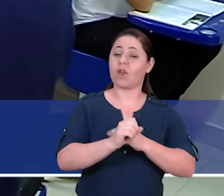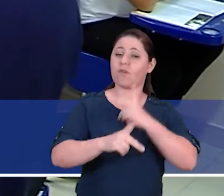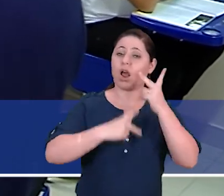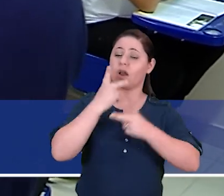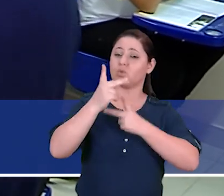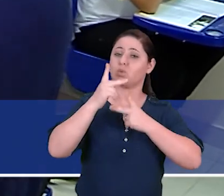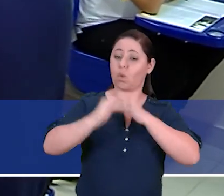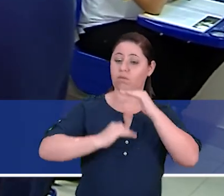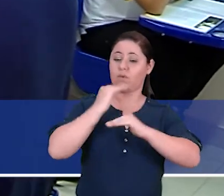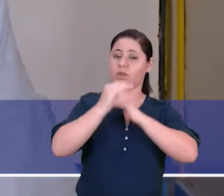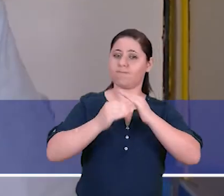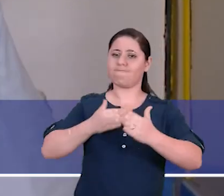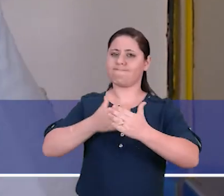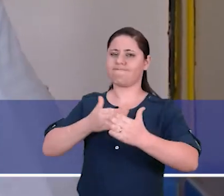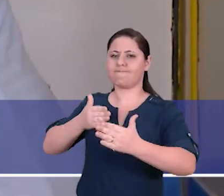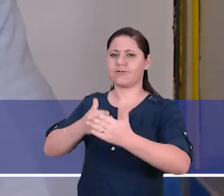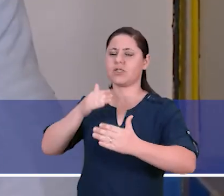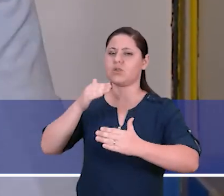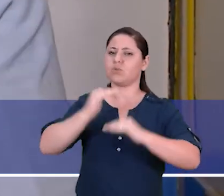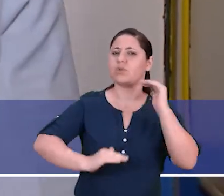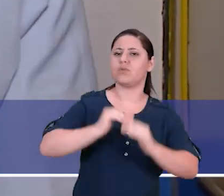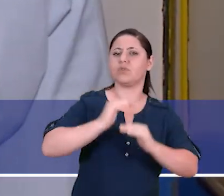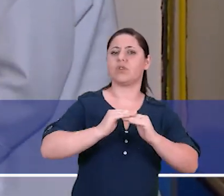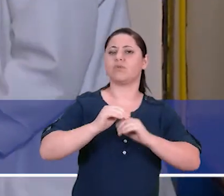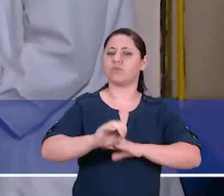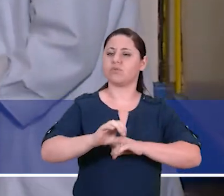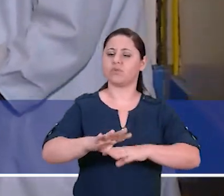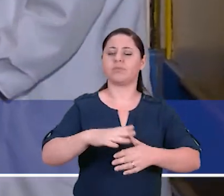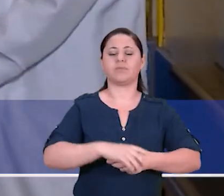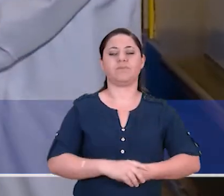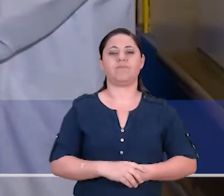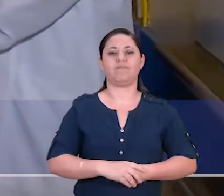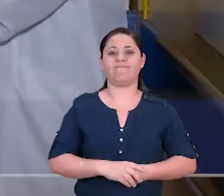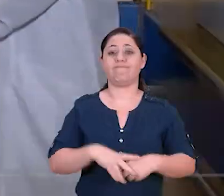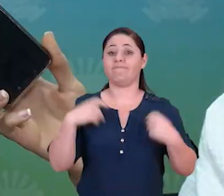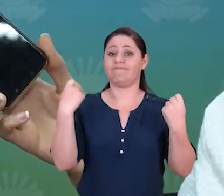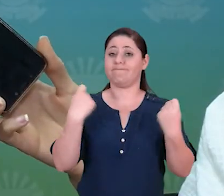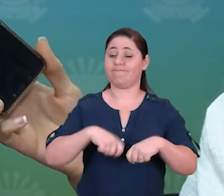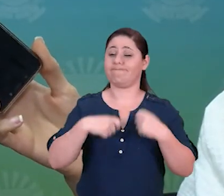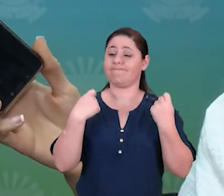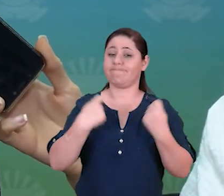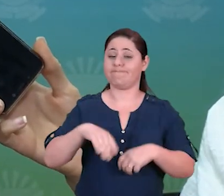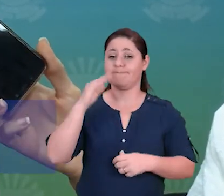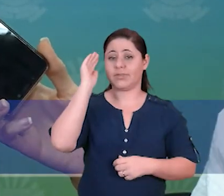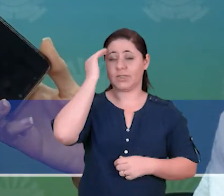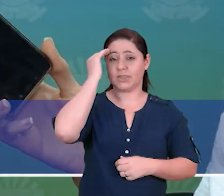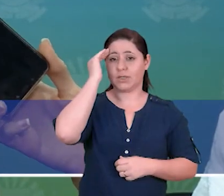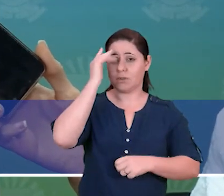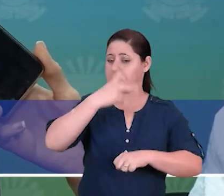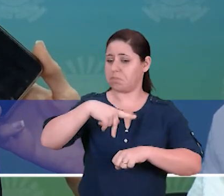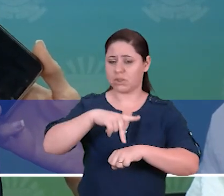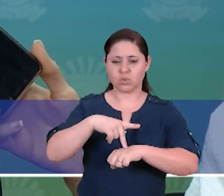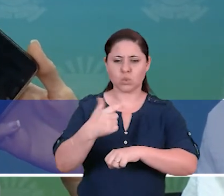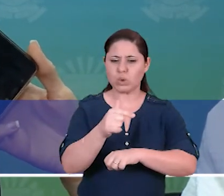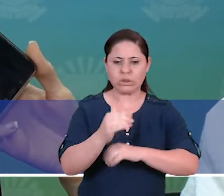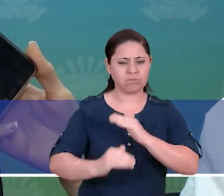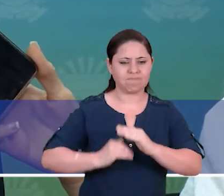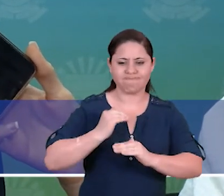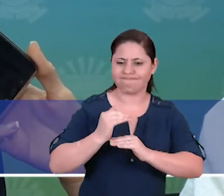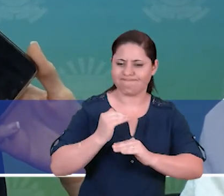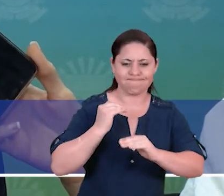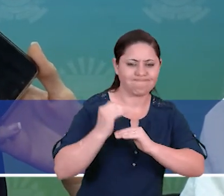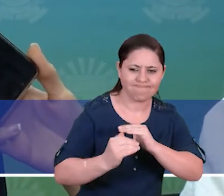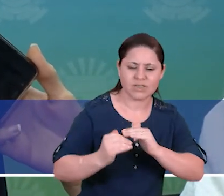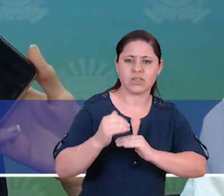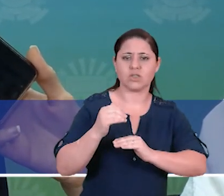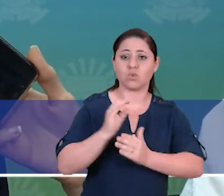os principais avanços e desafios dos trabalhadores da educação. Nós precisamos entender que nenhum país se desenvolve